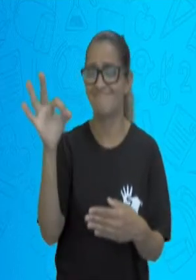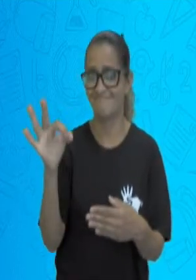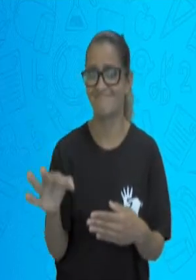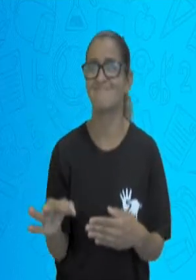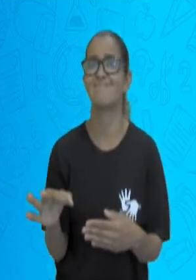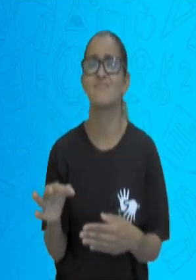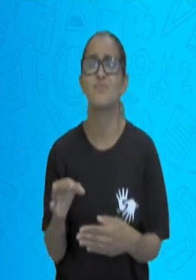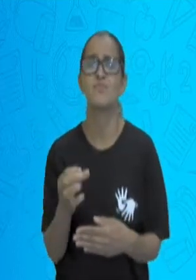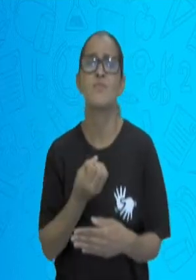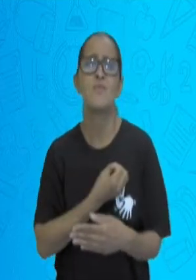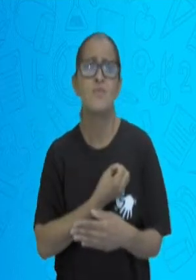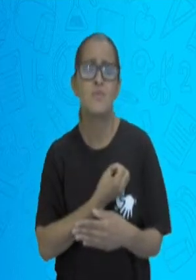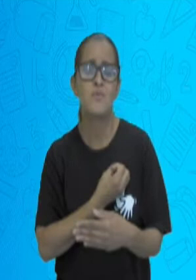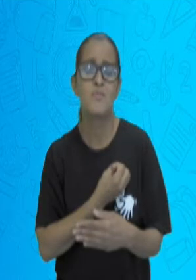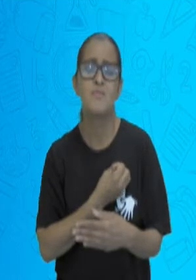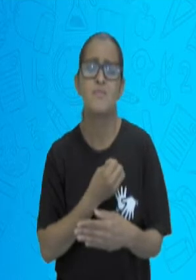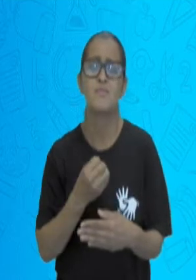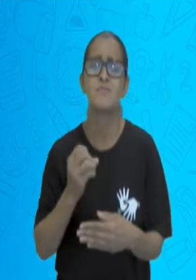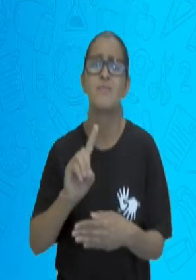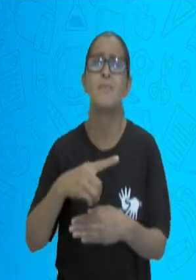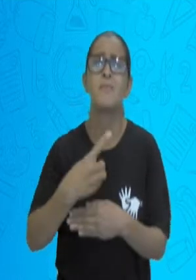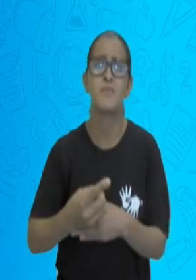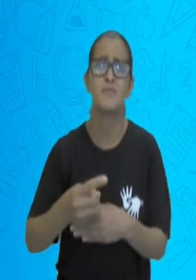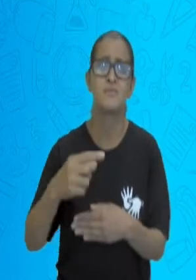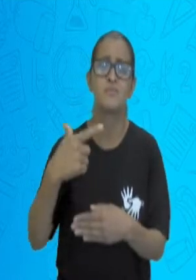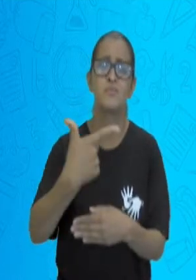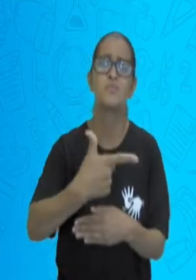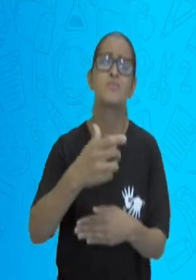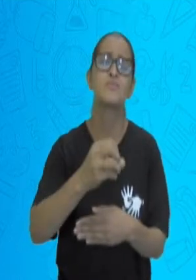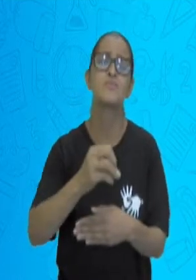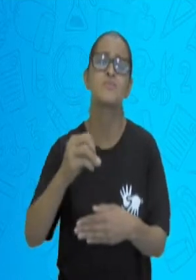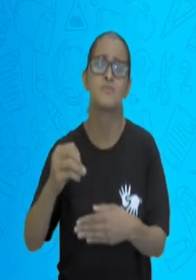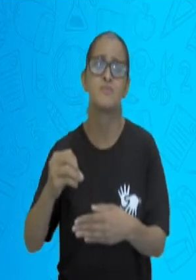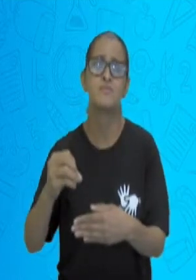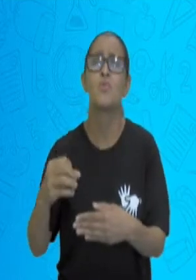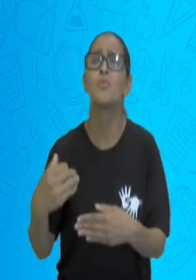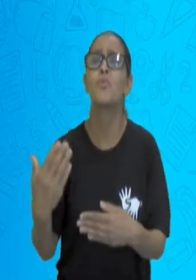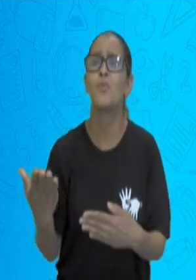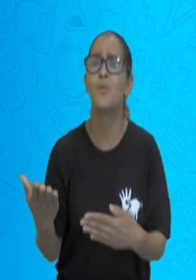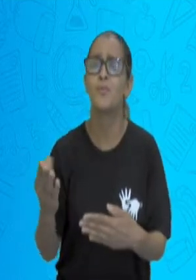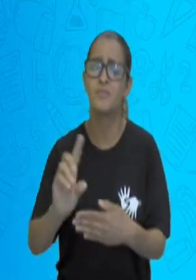231. O nosso próximo número é o 200.